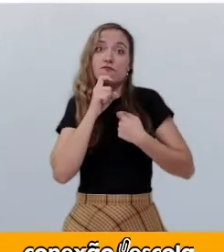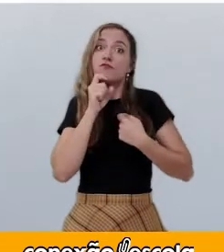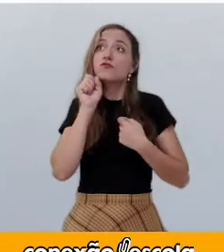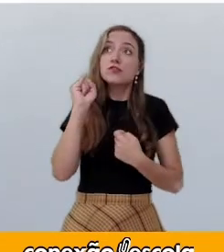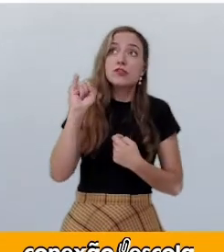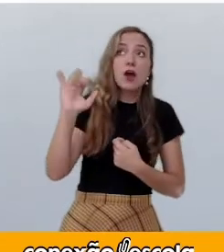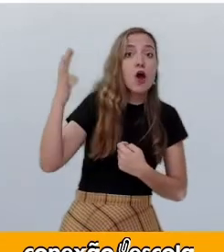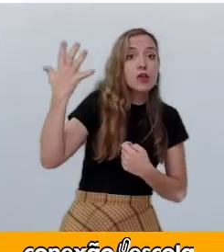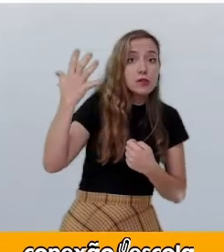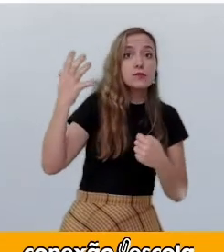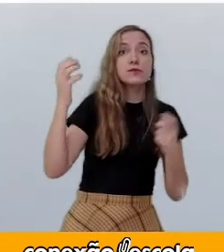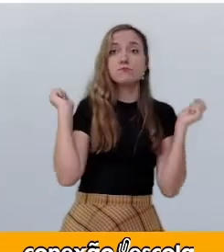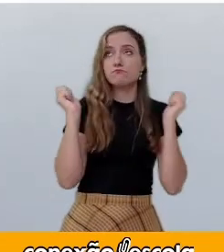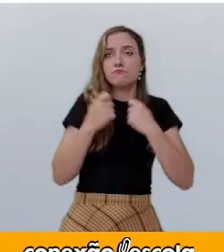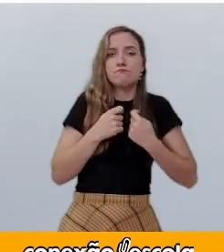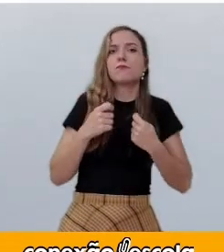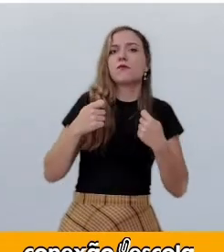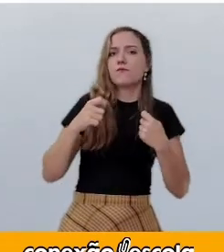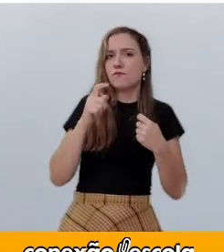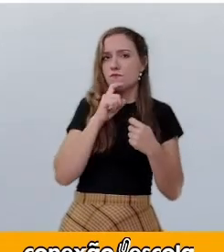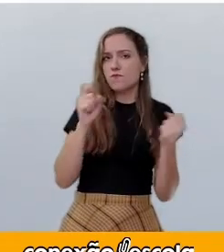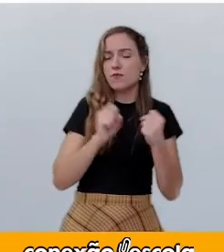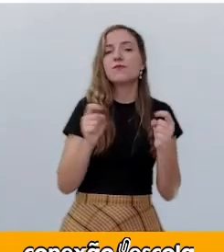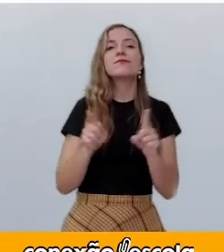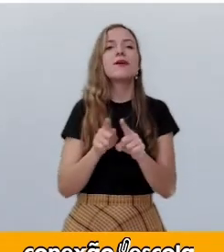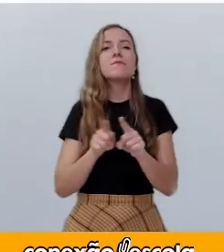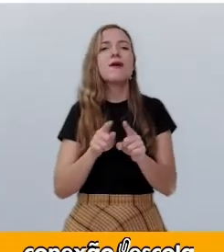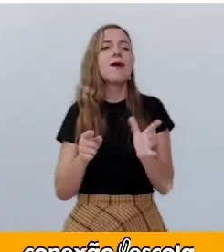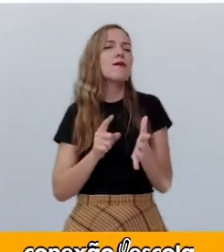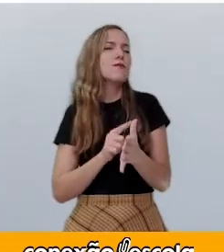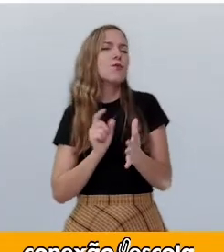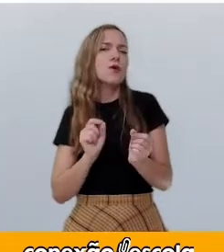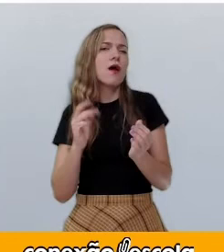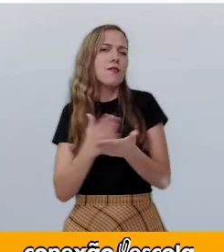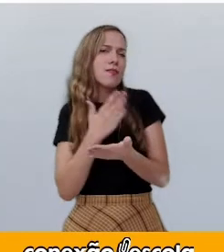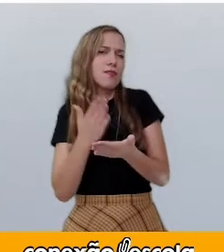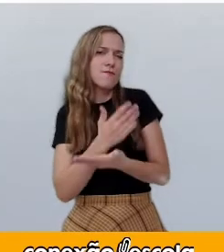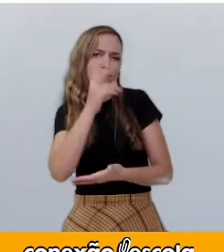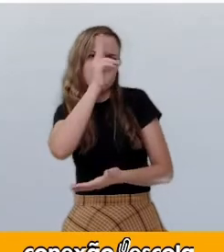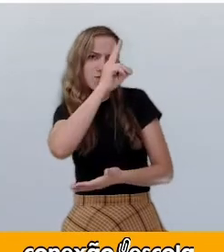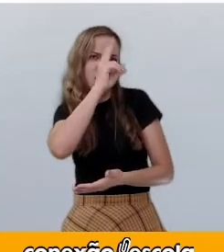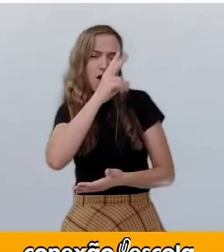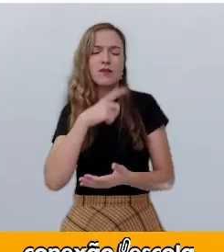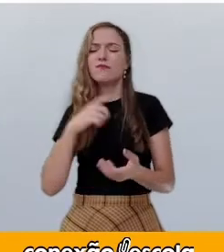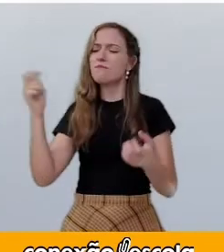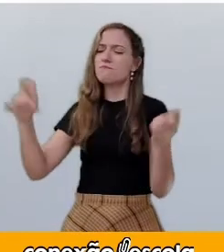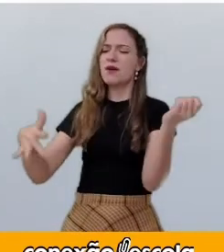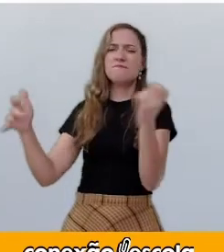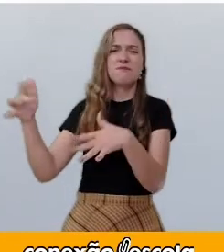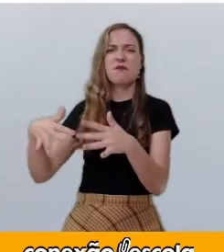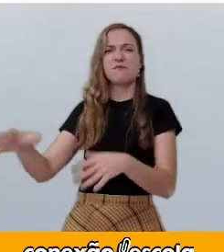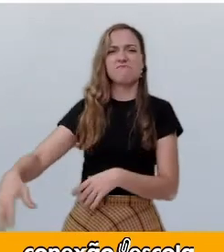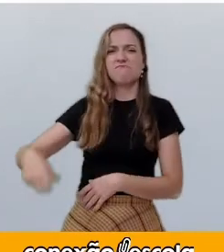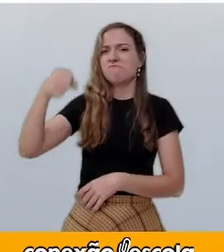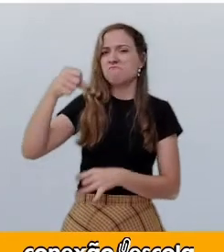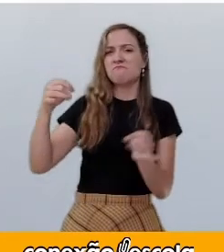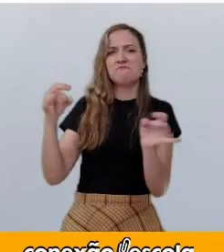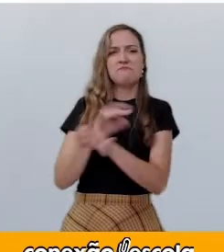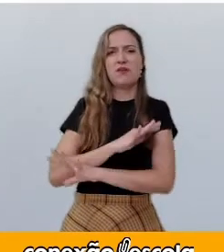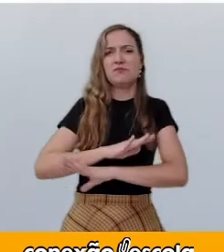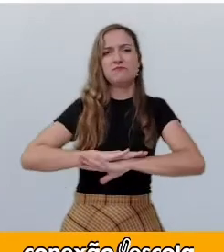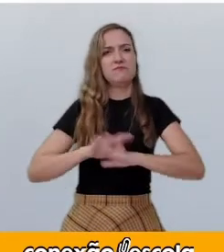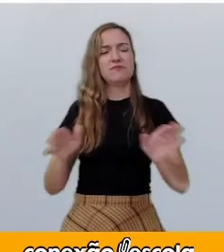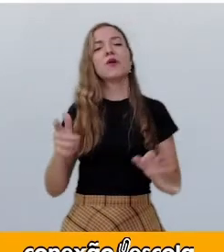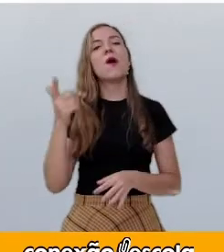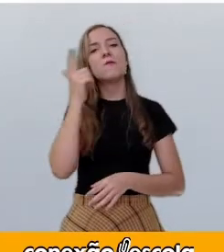esfriasse no final da tarde e um livrinho de histórias só isso bastava para eu